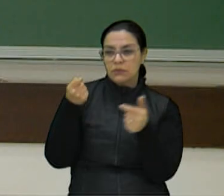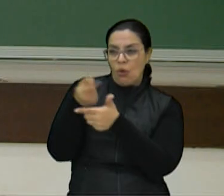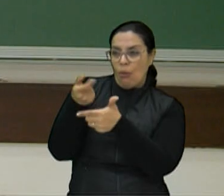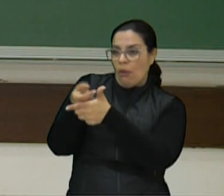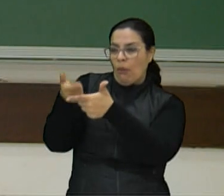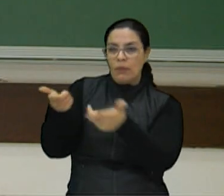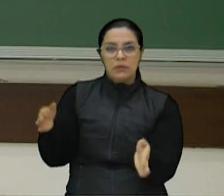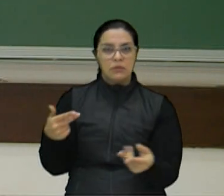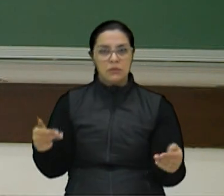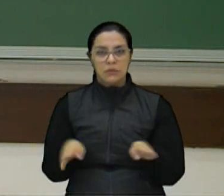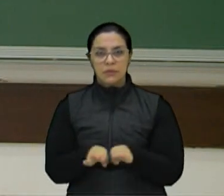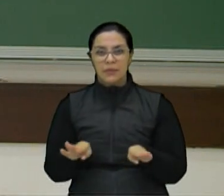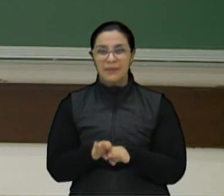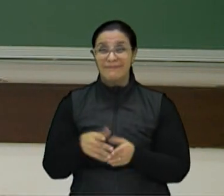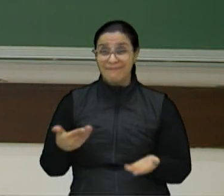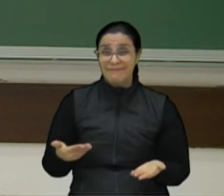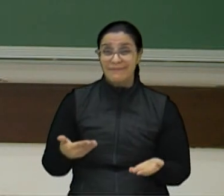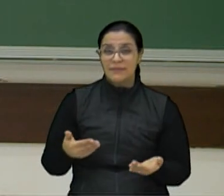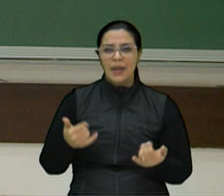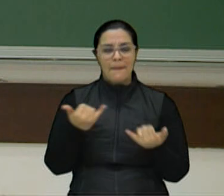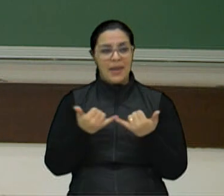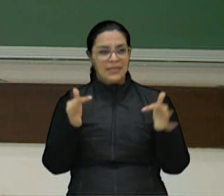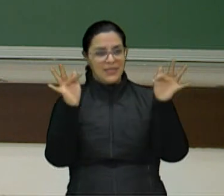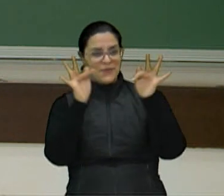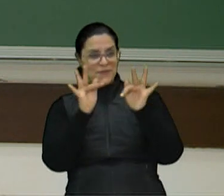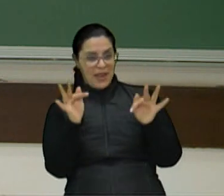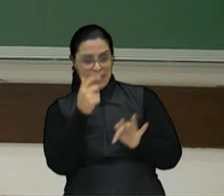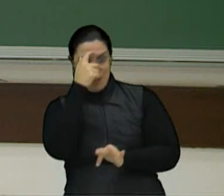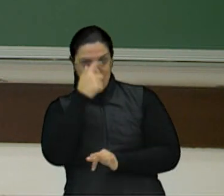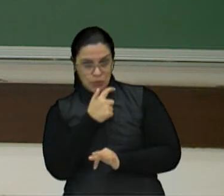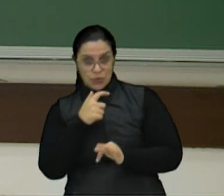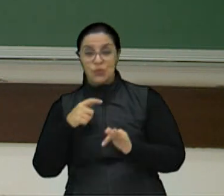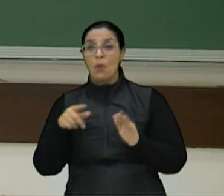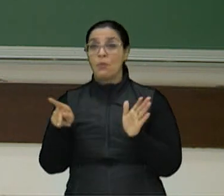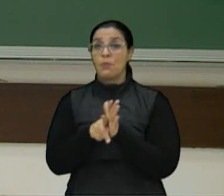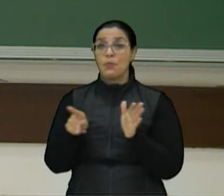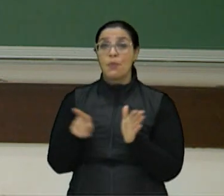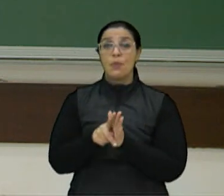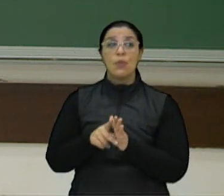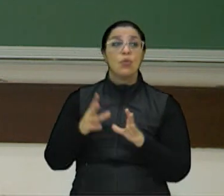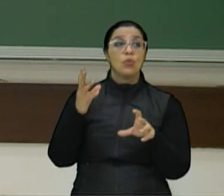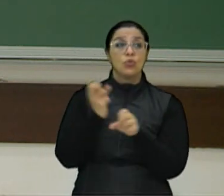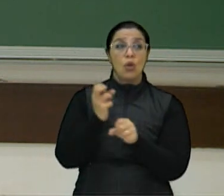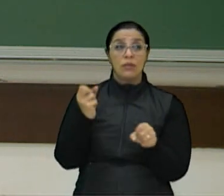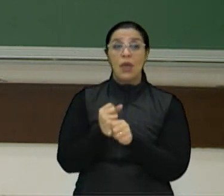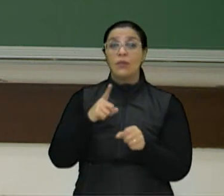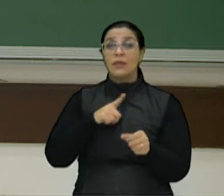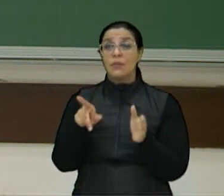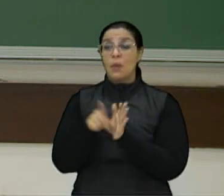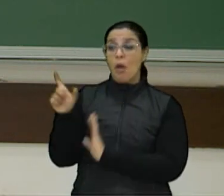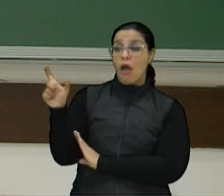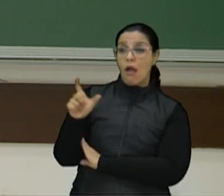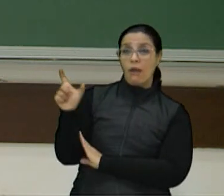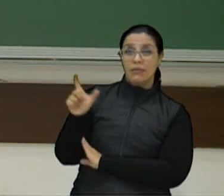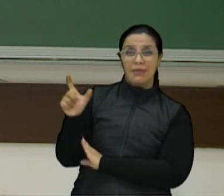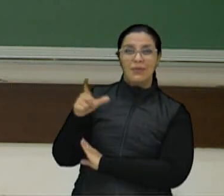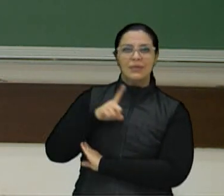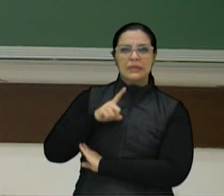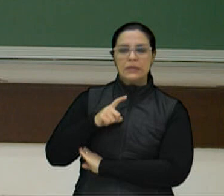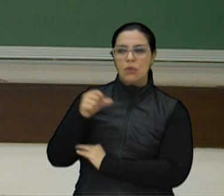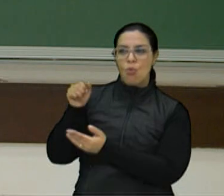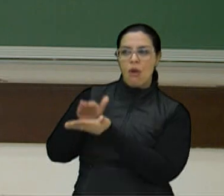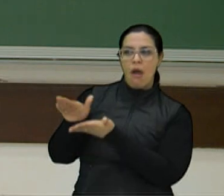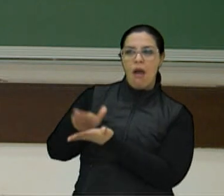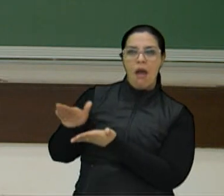consumir. Sabe aquela história que a pessoa é feliz pelo tamanho do dígito que o seu cartão de